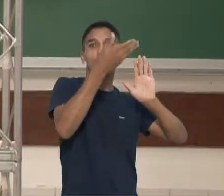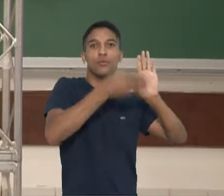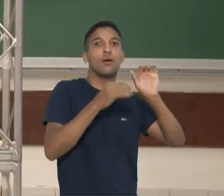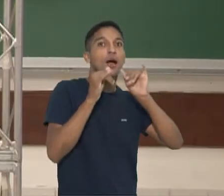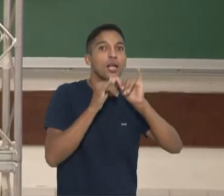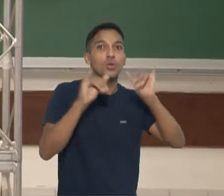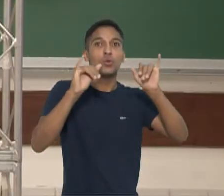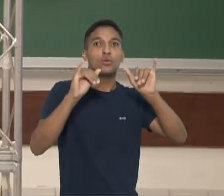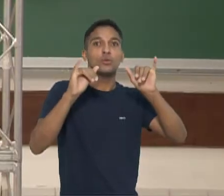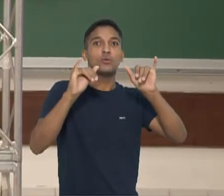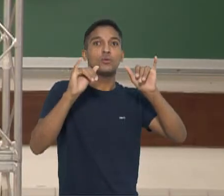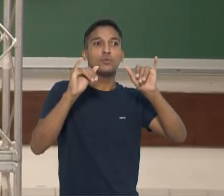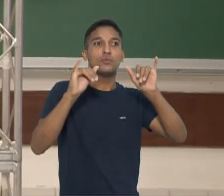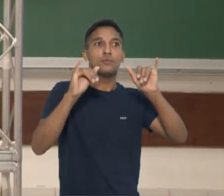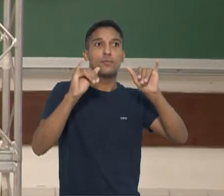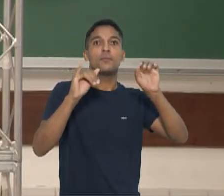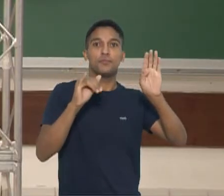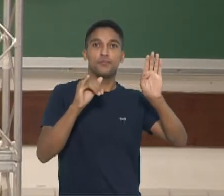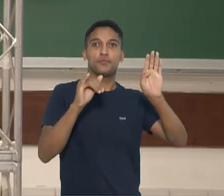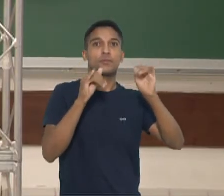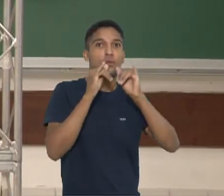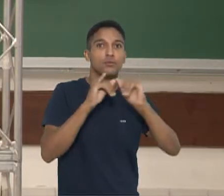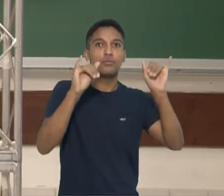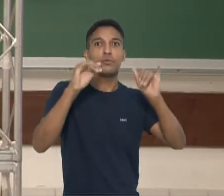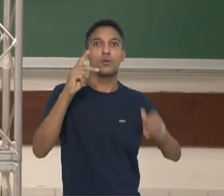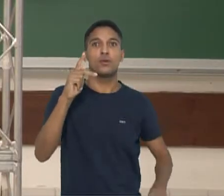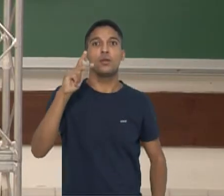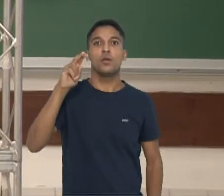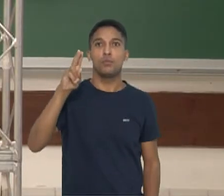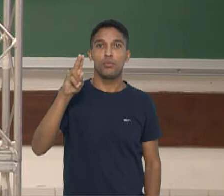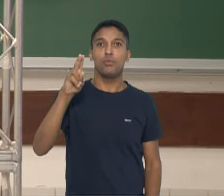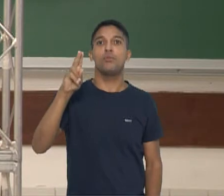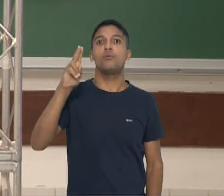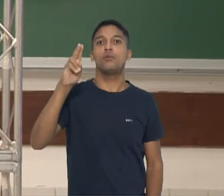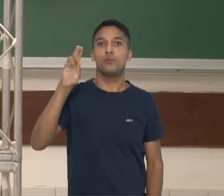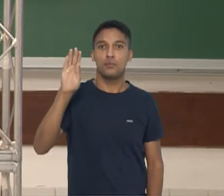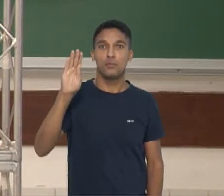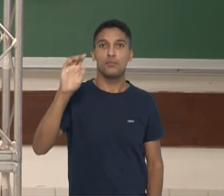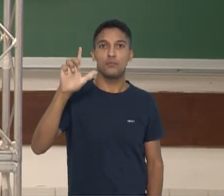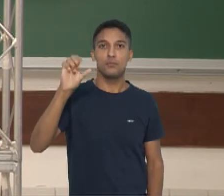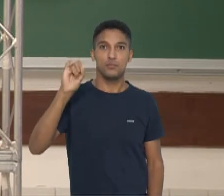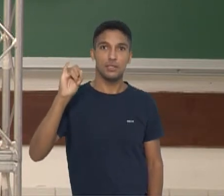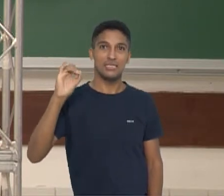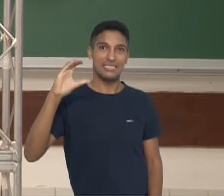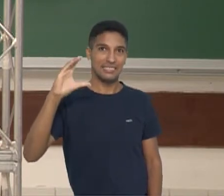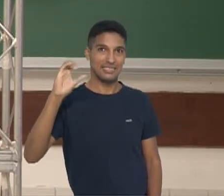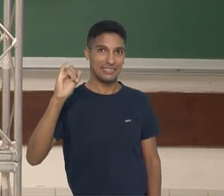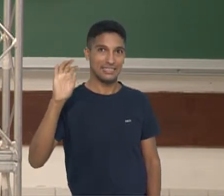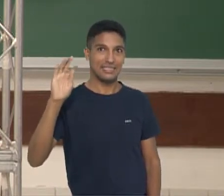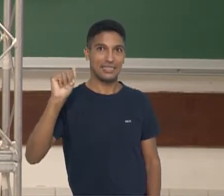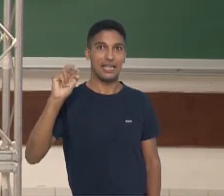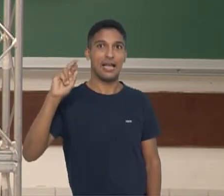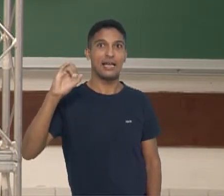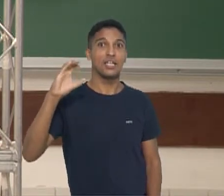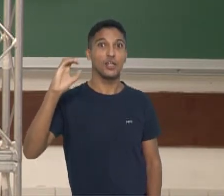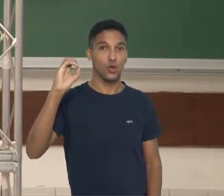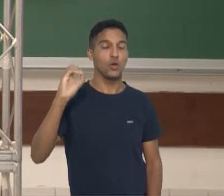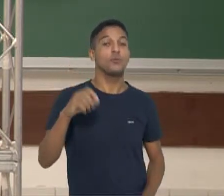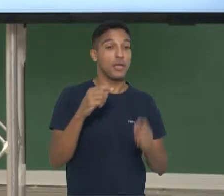a descrever como são esses sapatos e tentar convencer o leitor de que aqueles sapatos